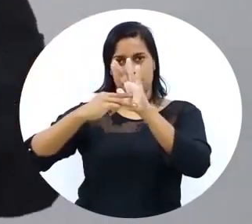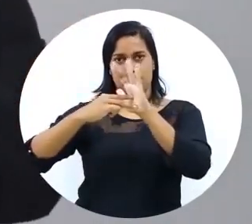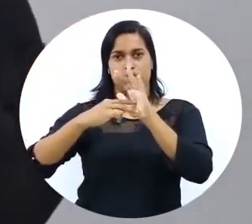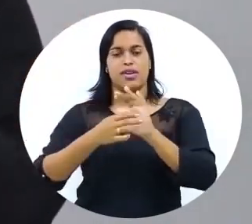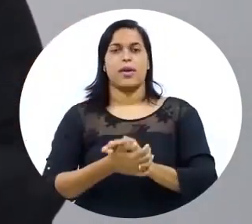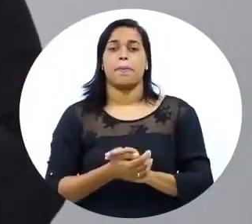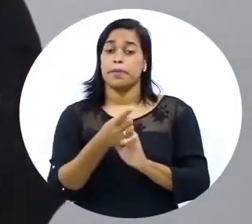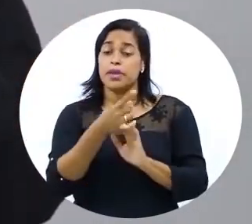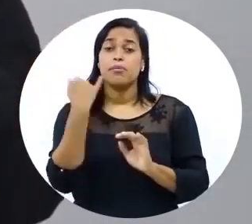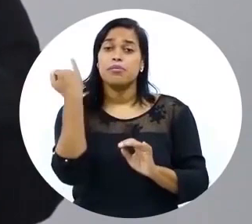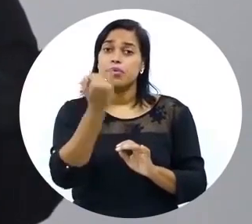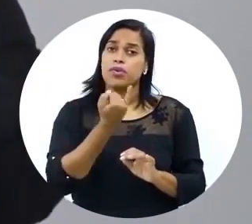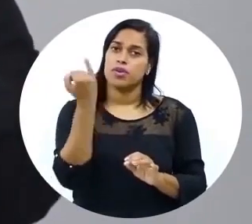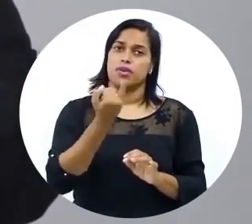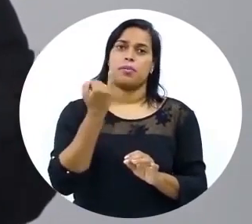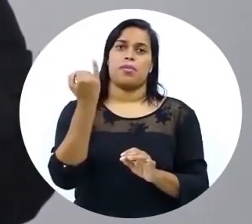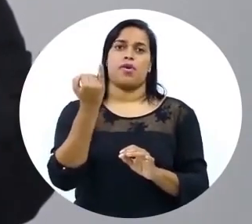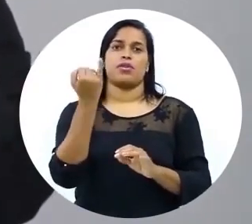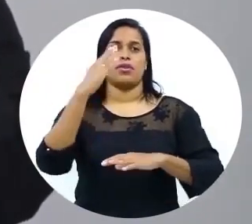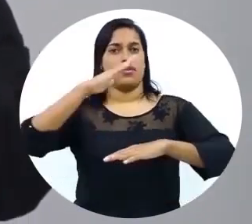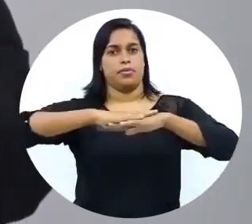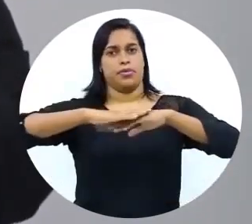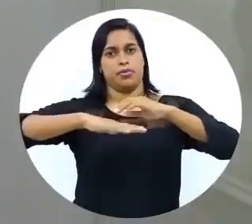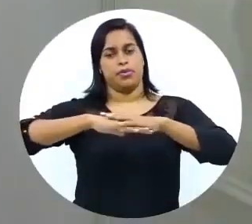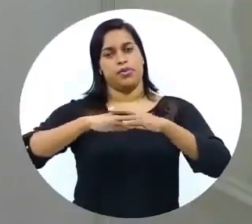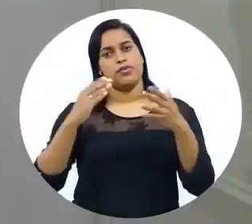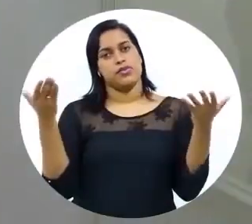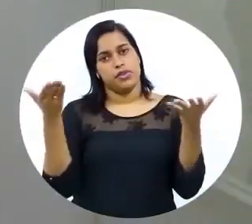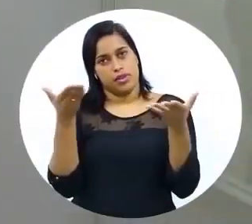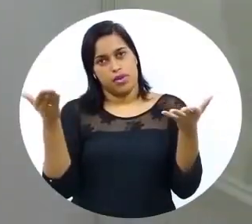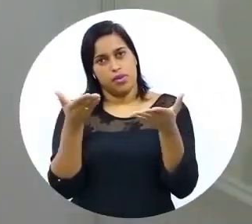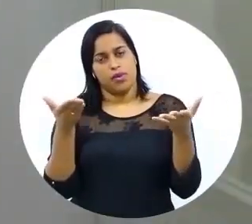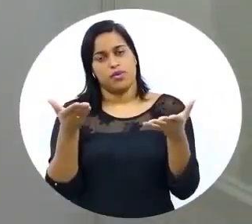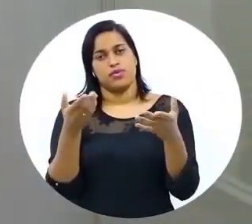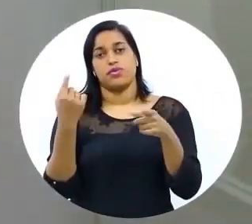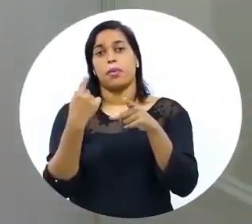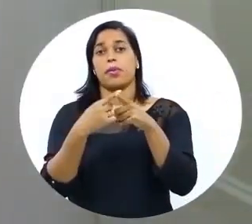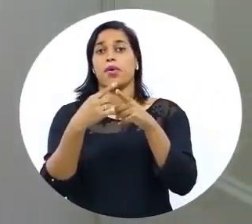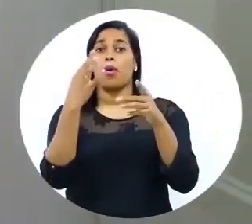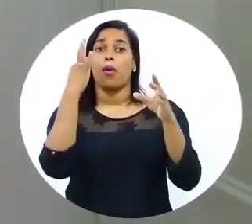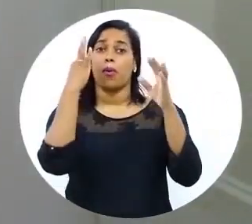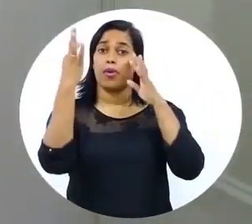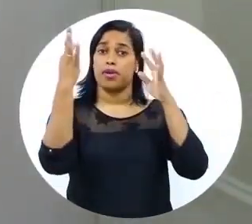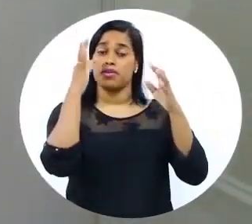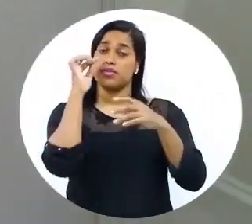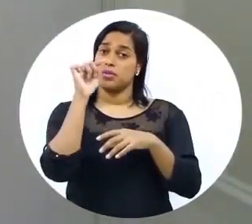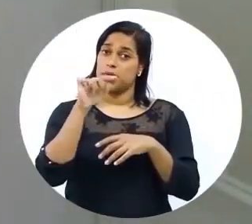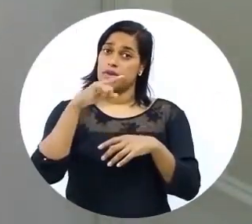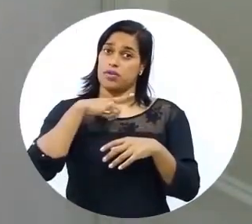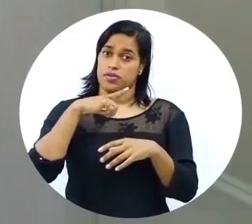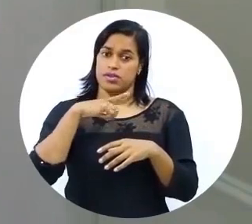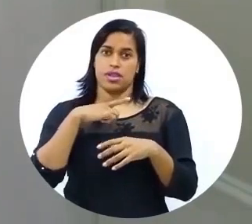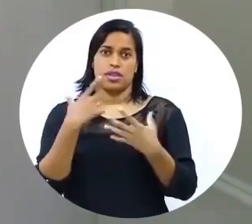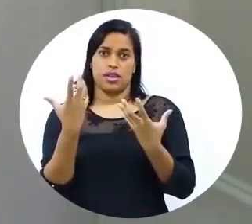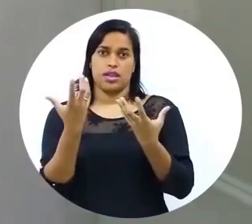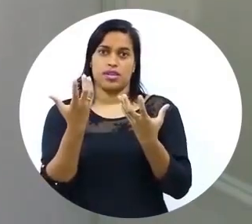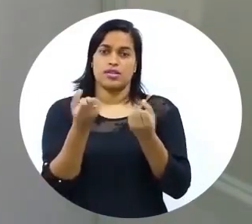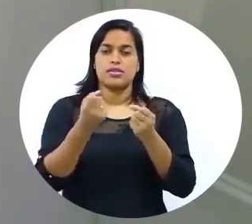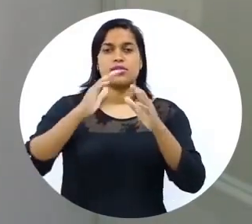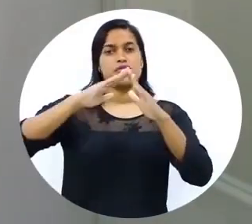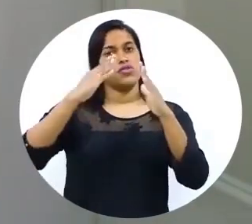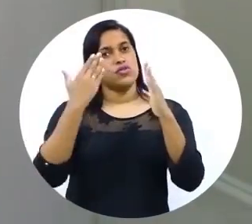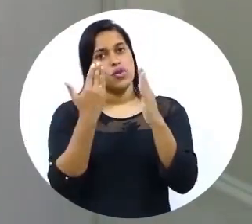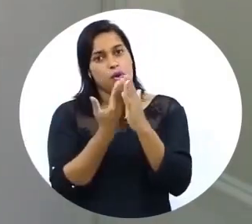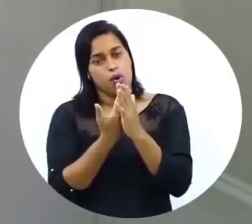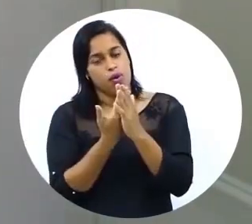é essencial para o profissional no dia de hoje. Por quê? Porque o conhecimento você adquire na escola,